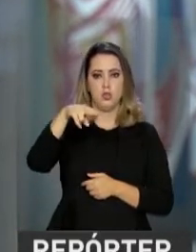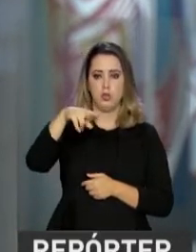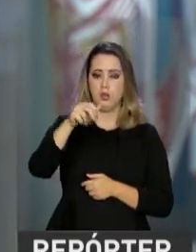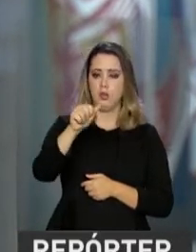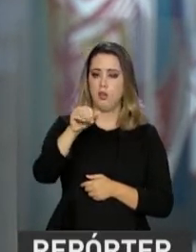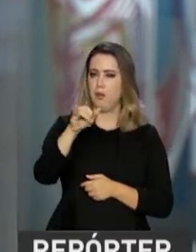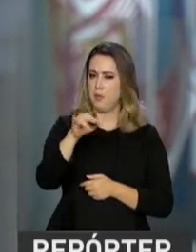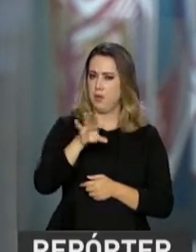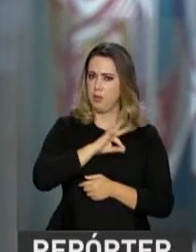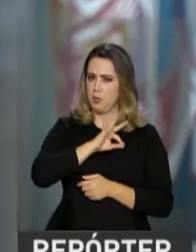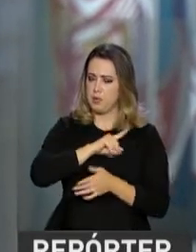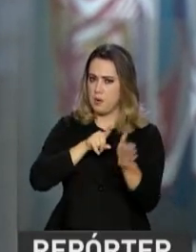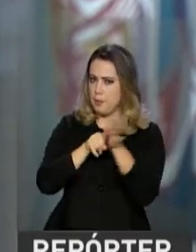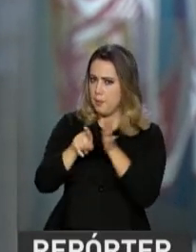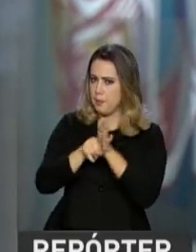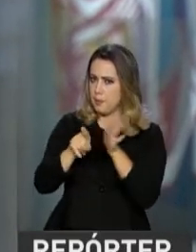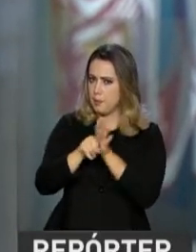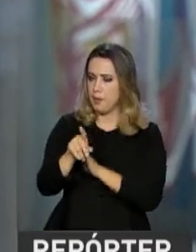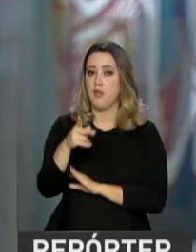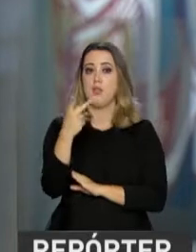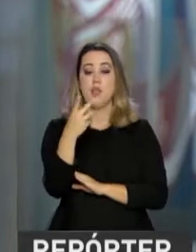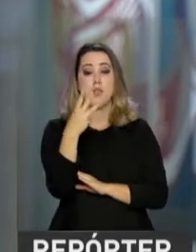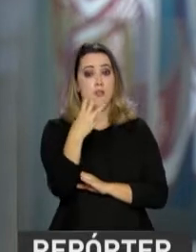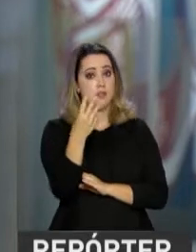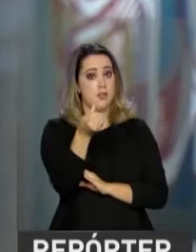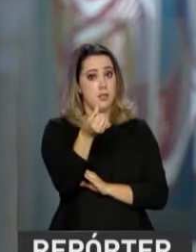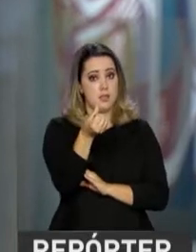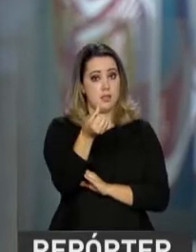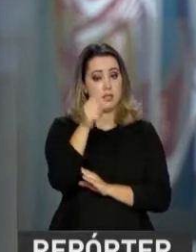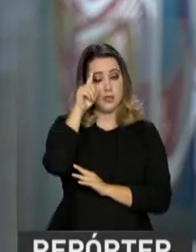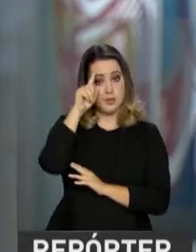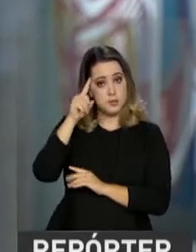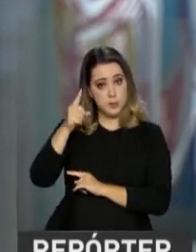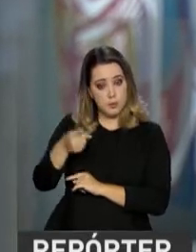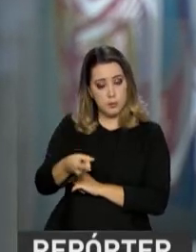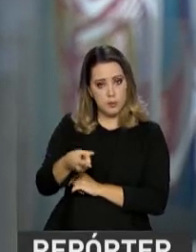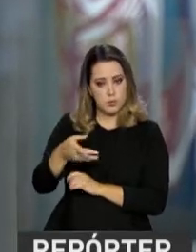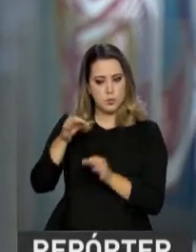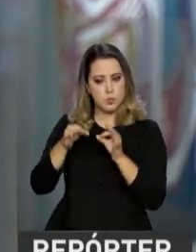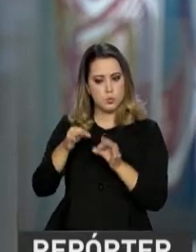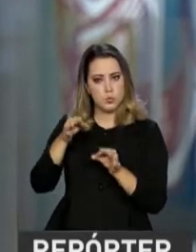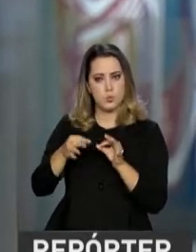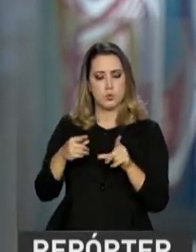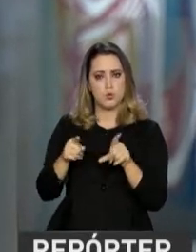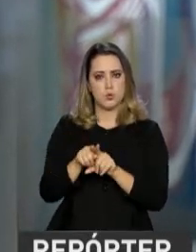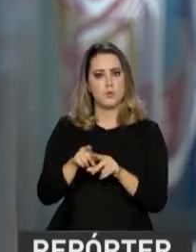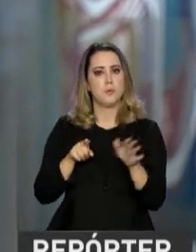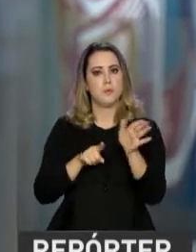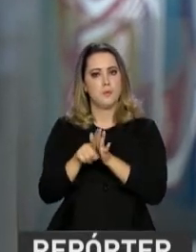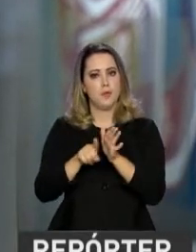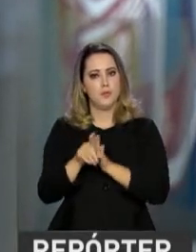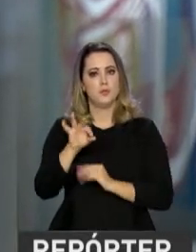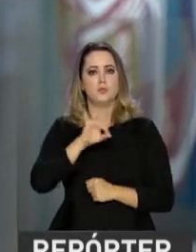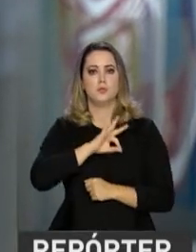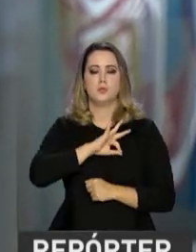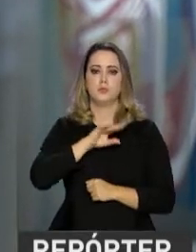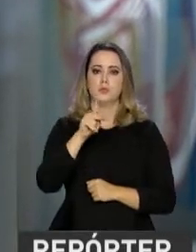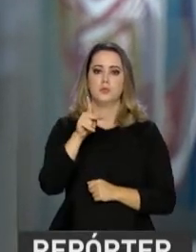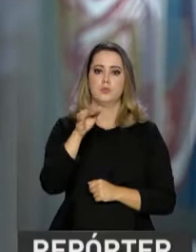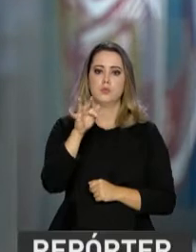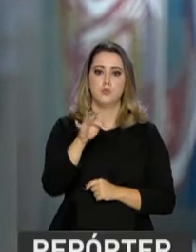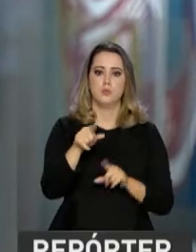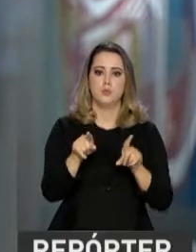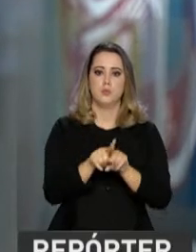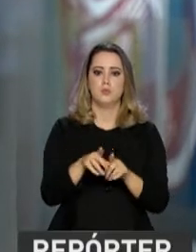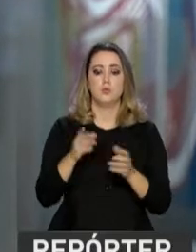mandados em três estados ceará piauí e paraíba as investigações da polícia federal junto com o ministério público